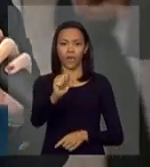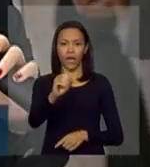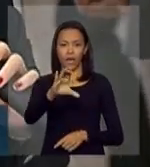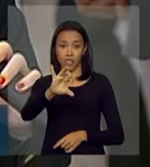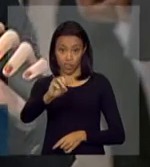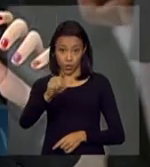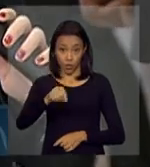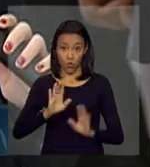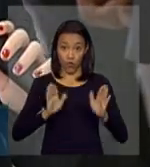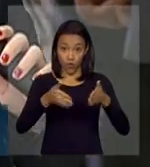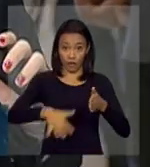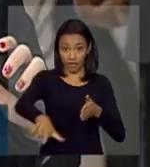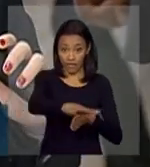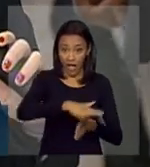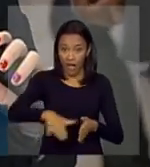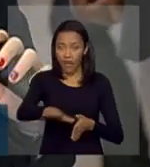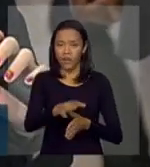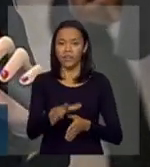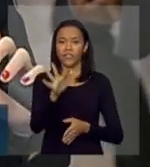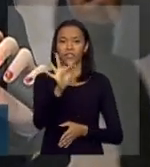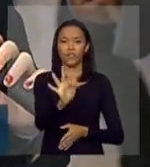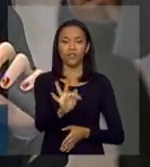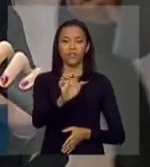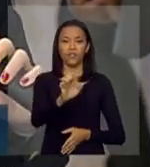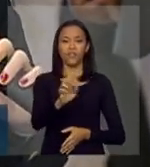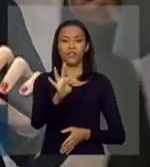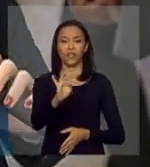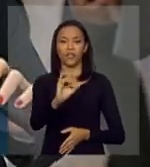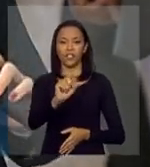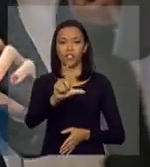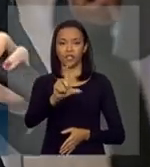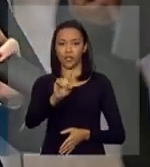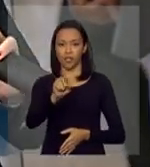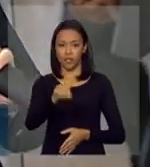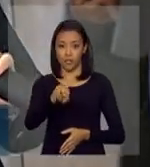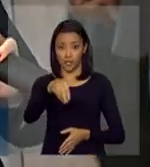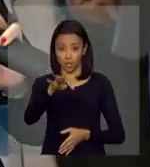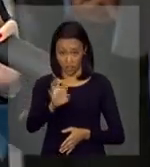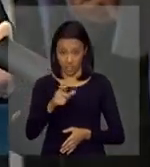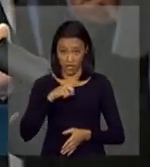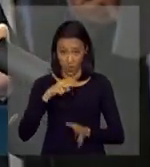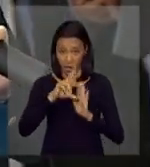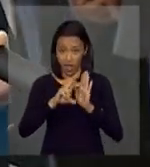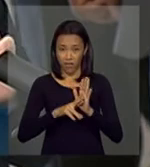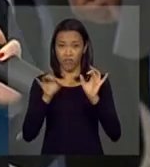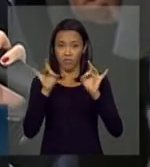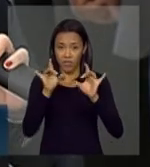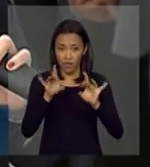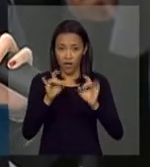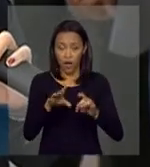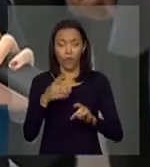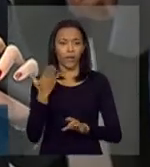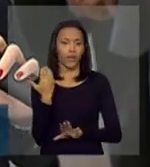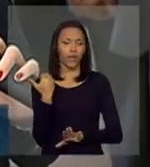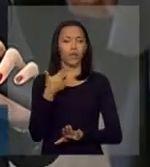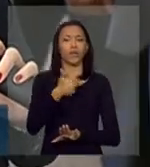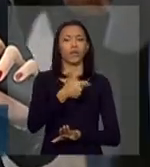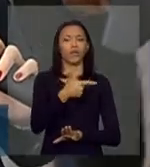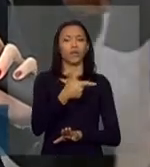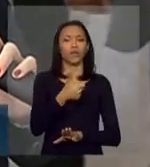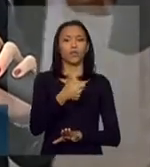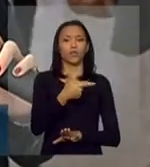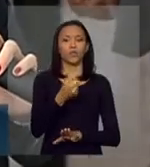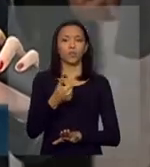de fertilizante. Existe alguma regulamentação especial? E em 2010 havia um estudo